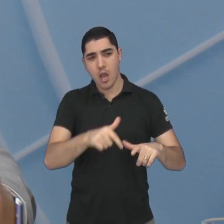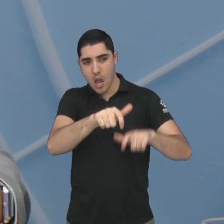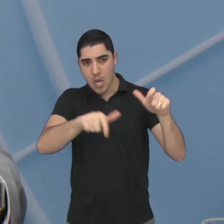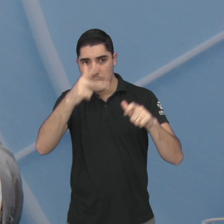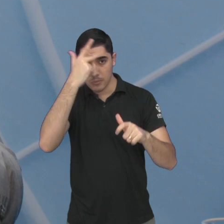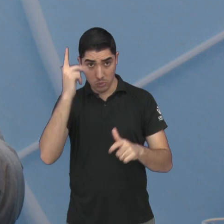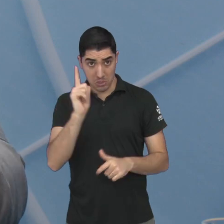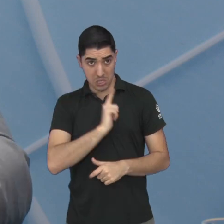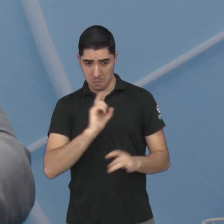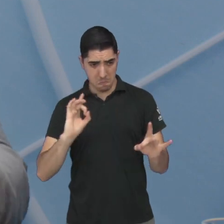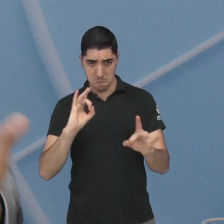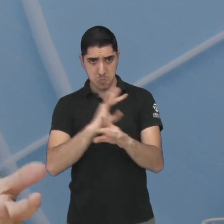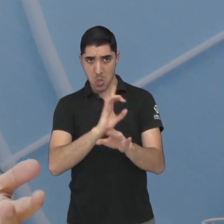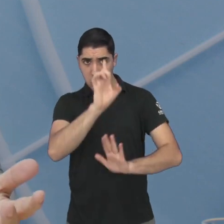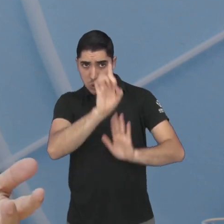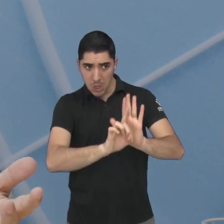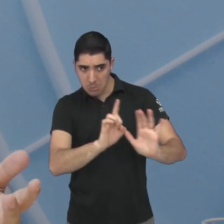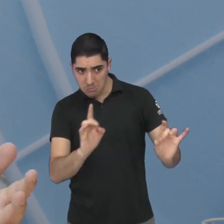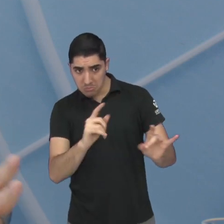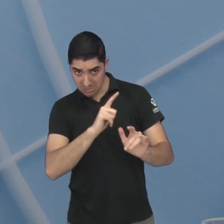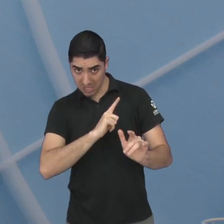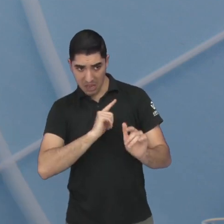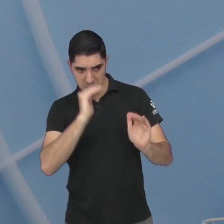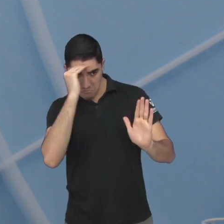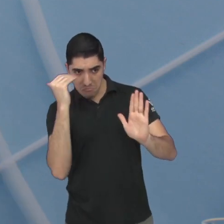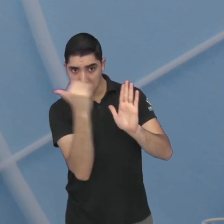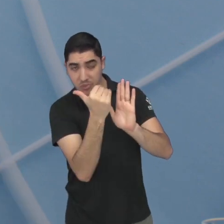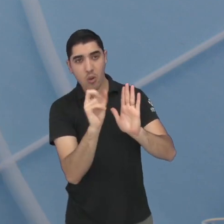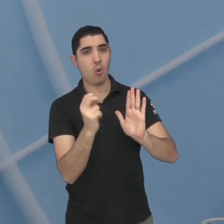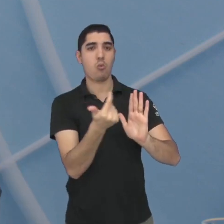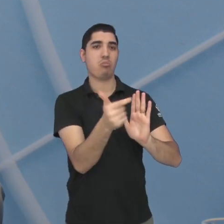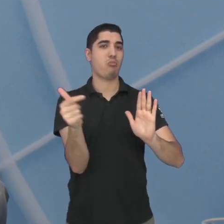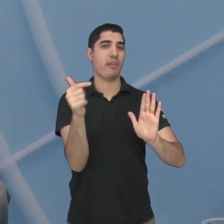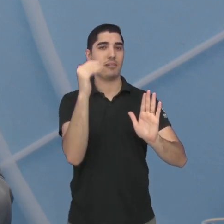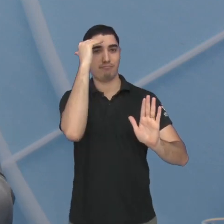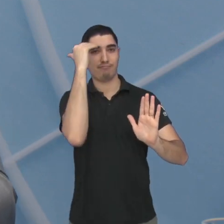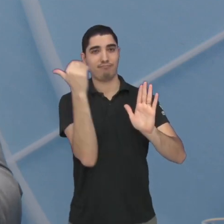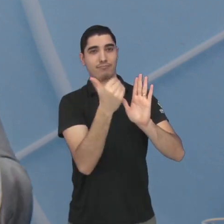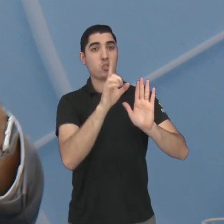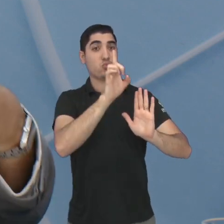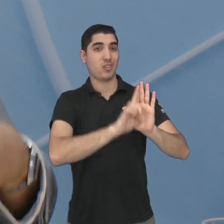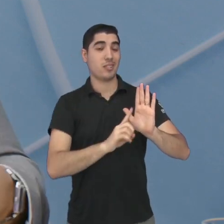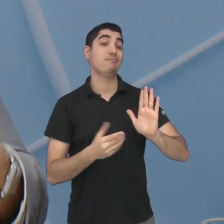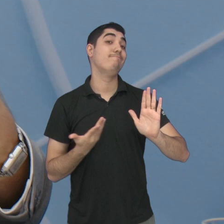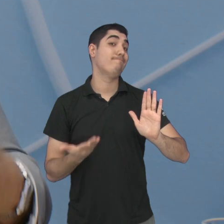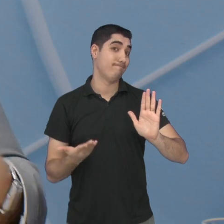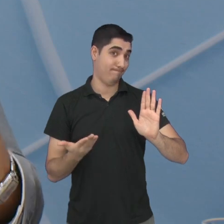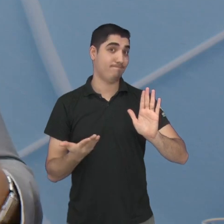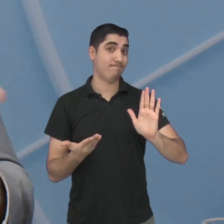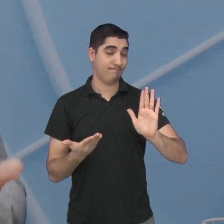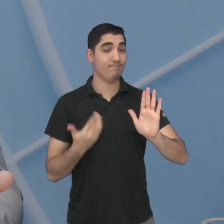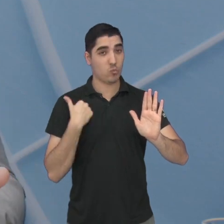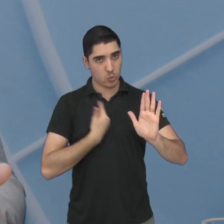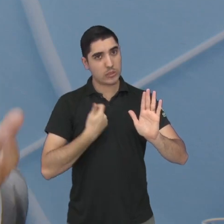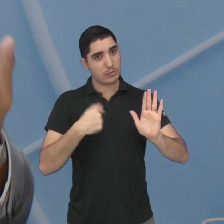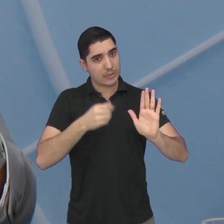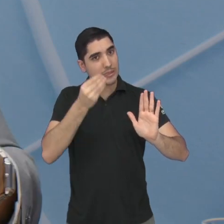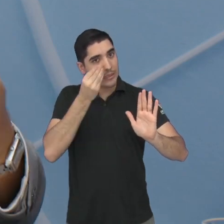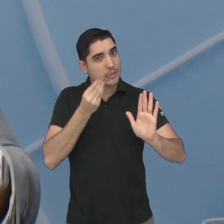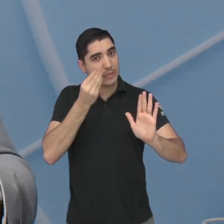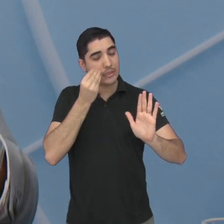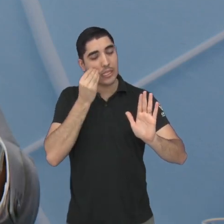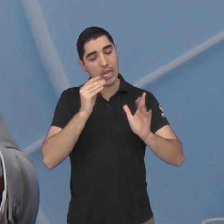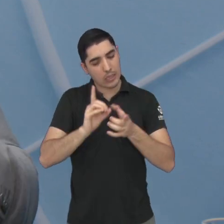cumpridos? Né? Os direitos em geral estão sendo cumpridos ou não? Então, de fato, para nós solidificarmos a democracia,